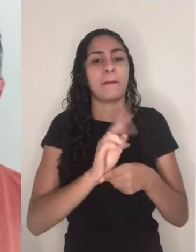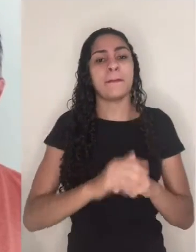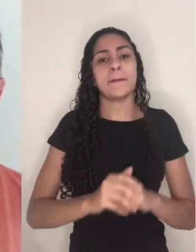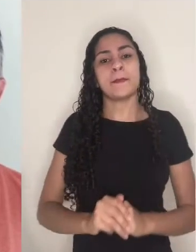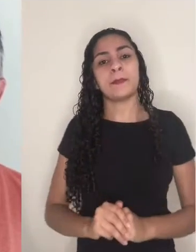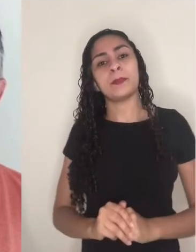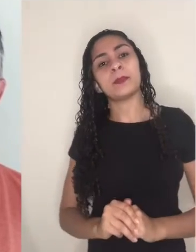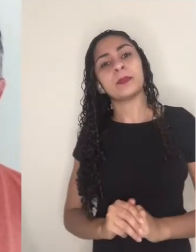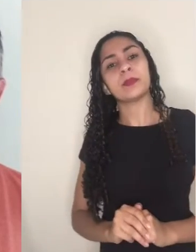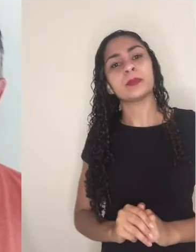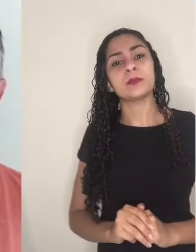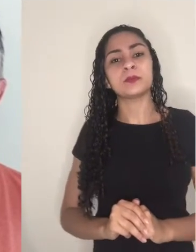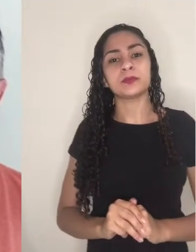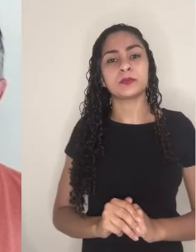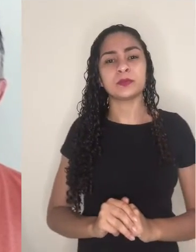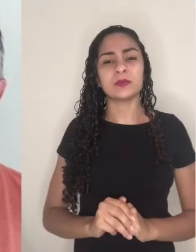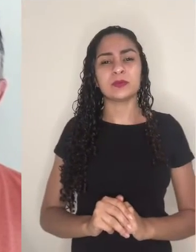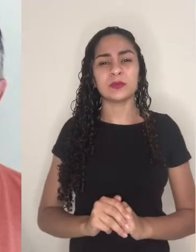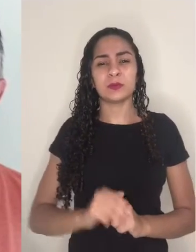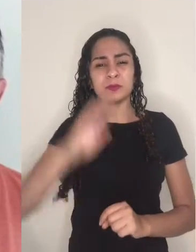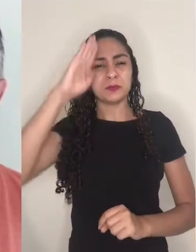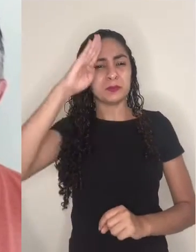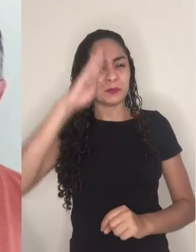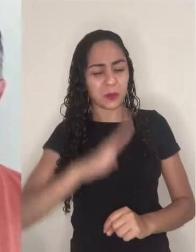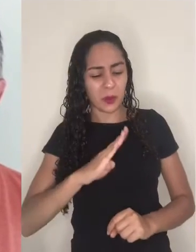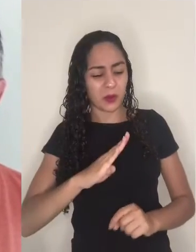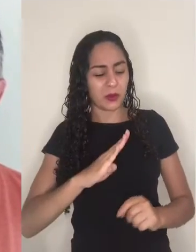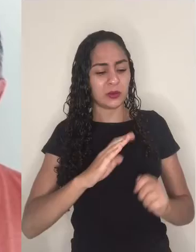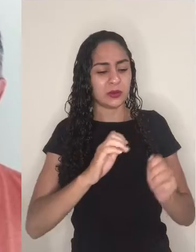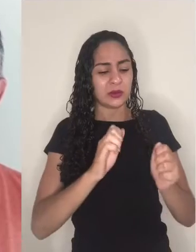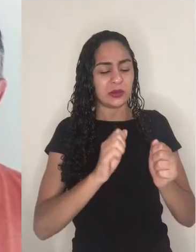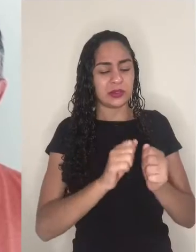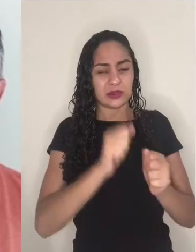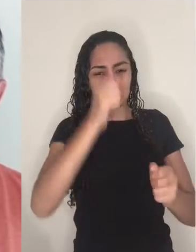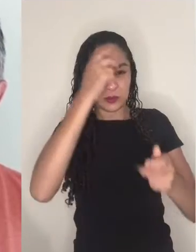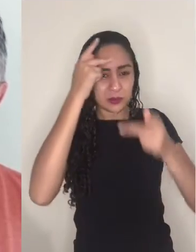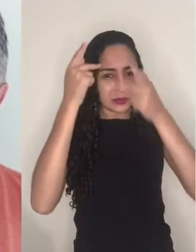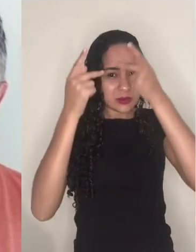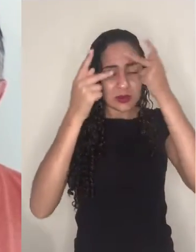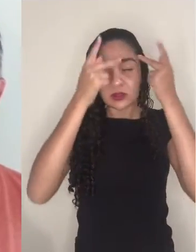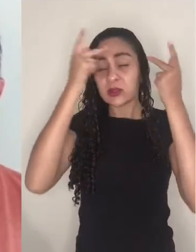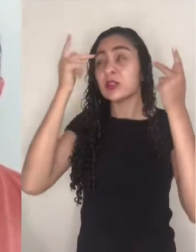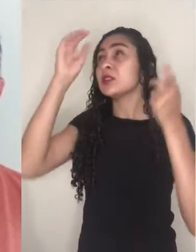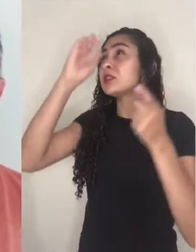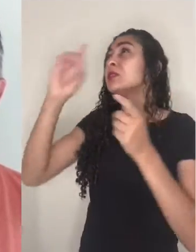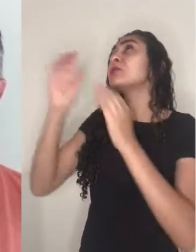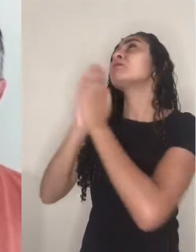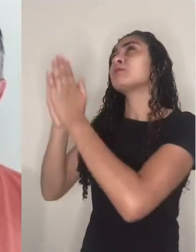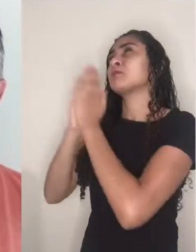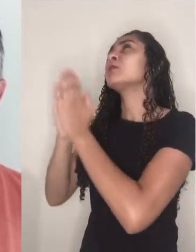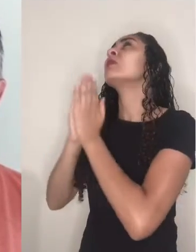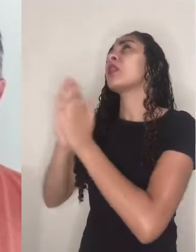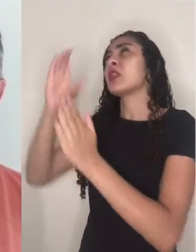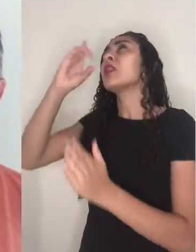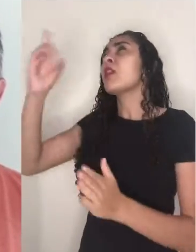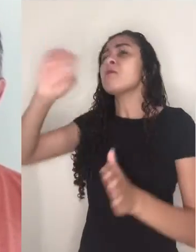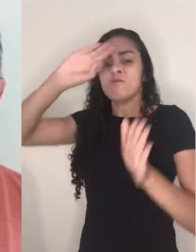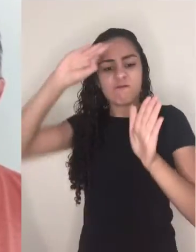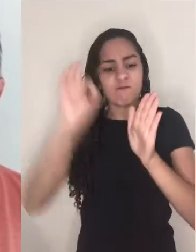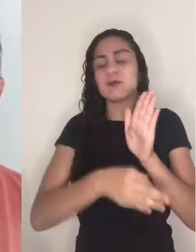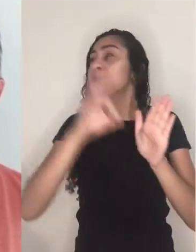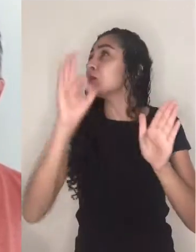de queixar-se da ímpia crueldade deles, ele invoca sobre eles o castigo que bem